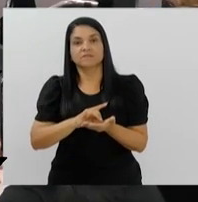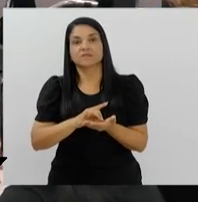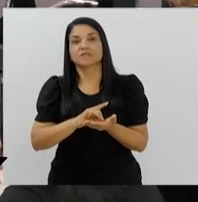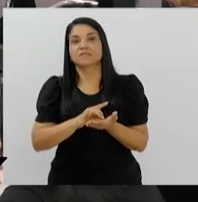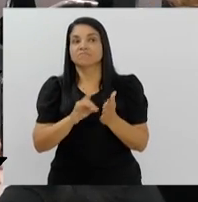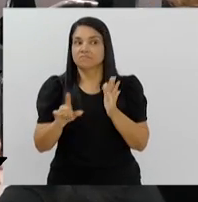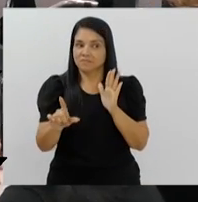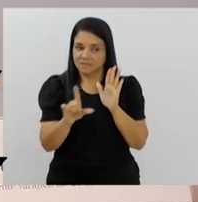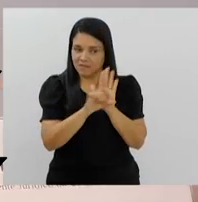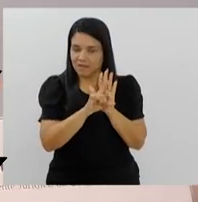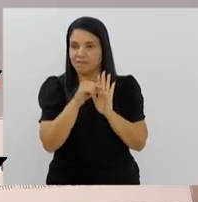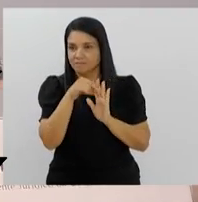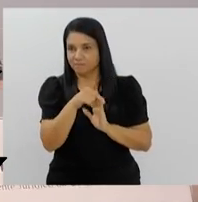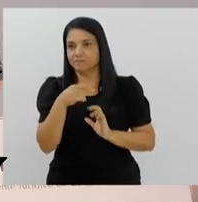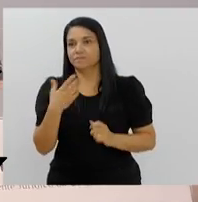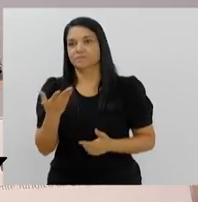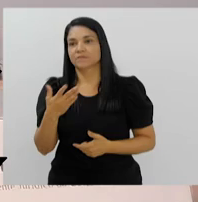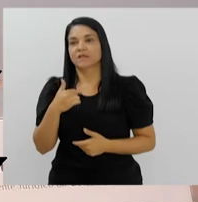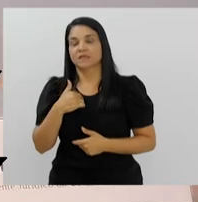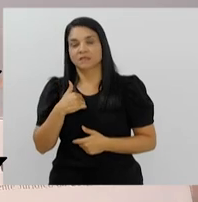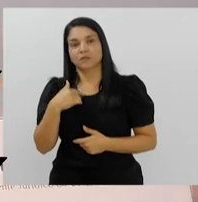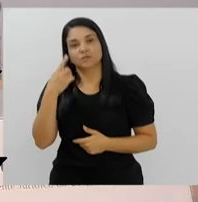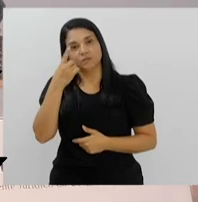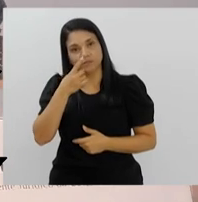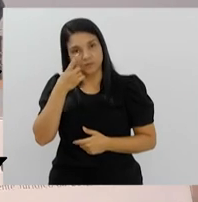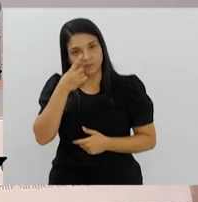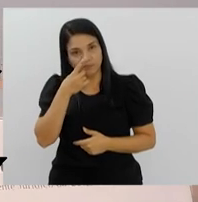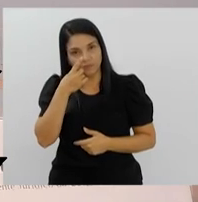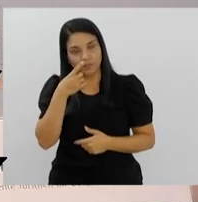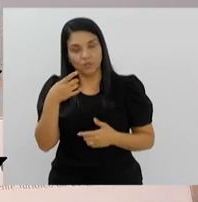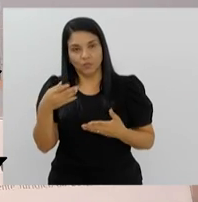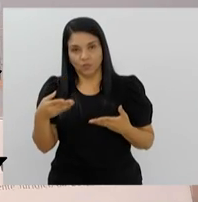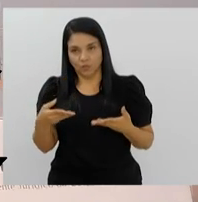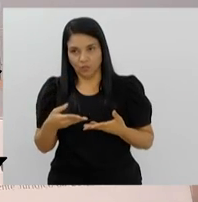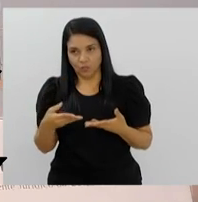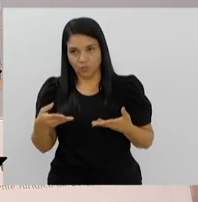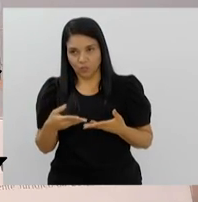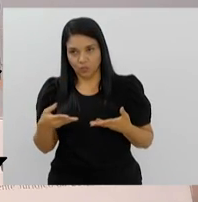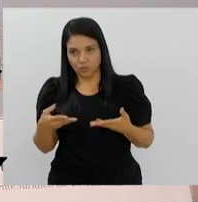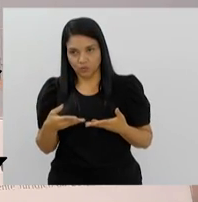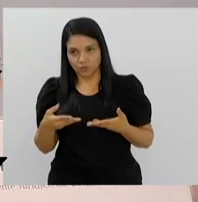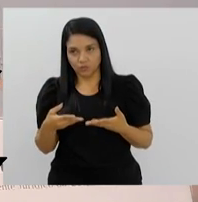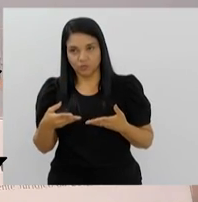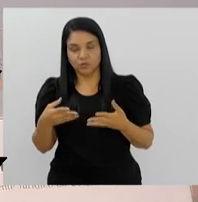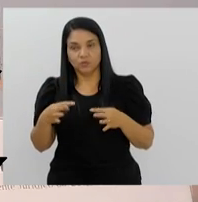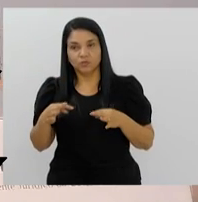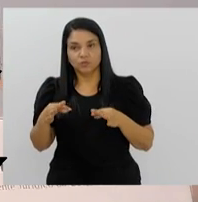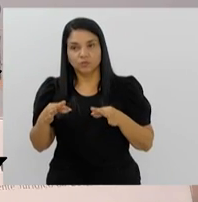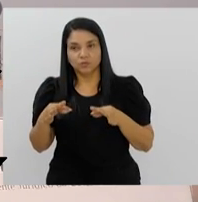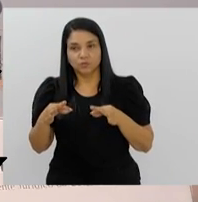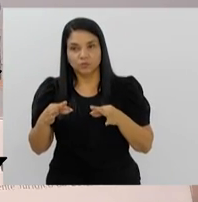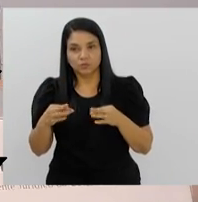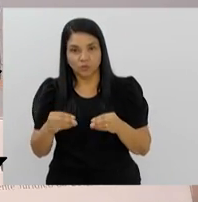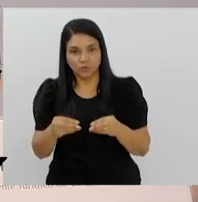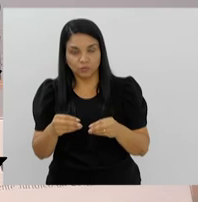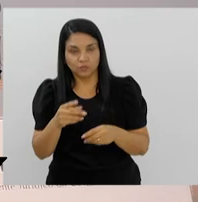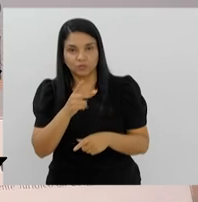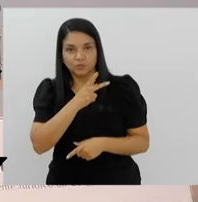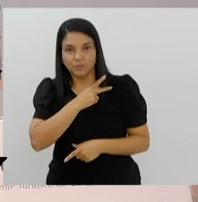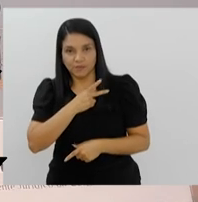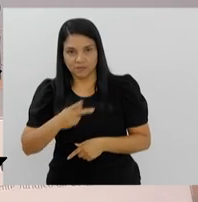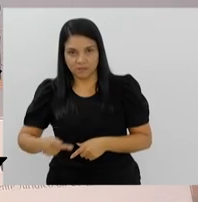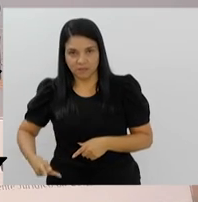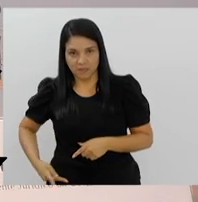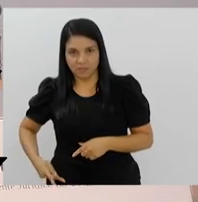Dr Carlos inclusive eh Deputado eh hoje eh todos os presidentes